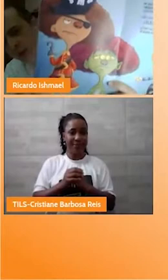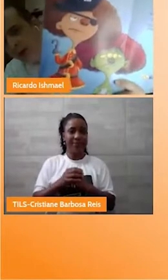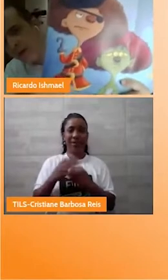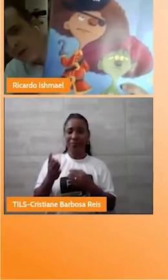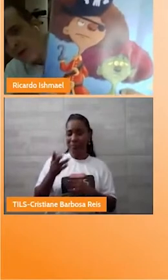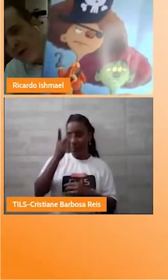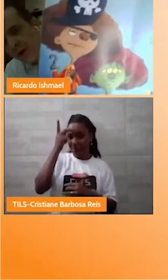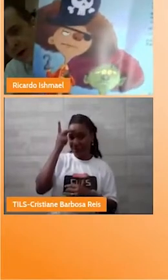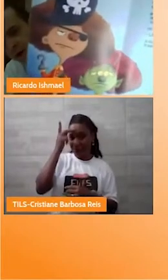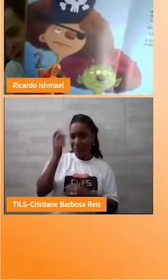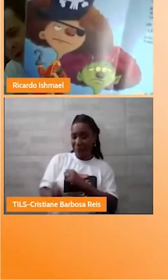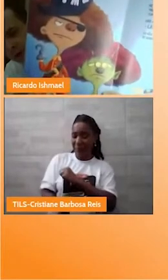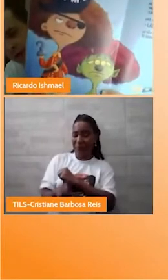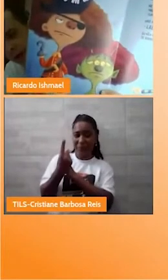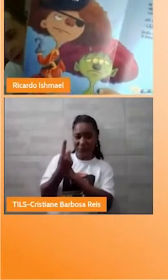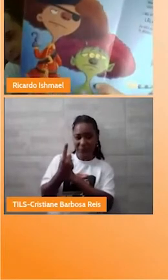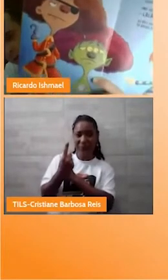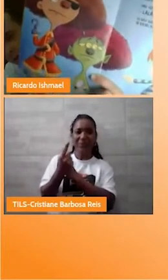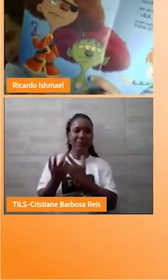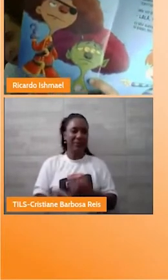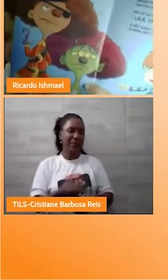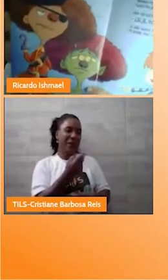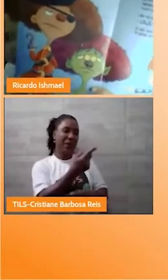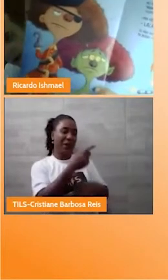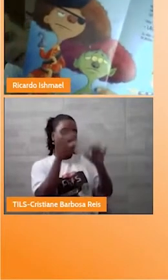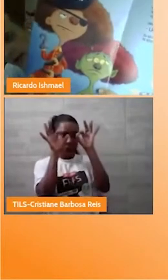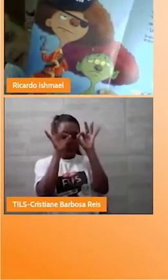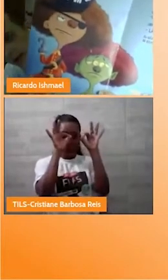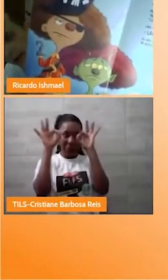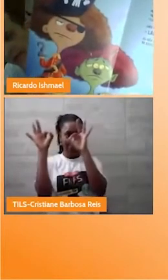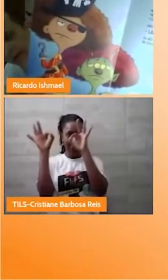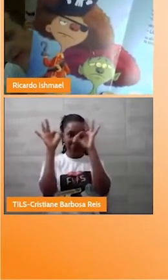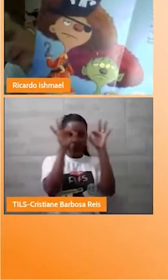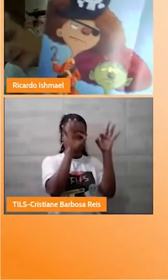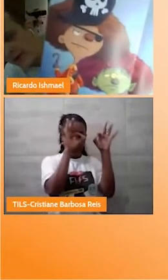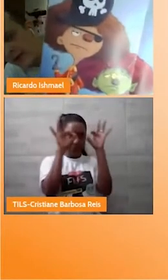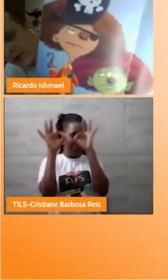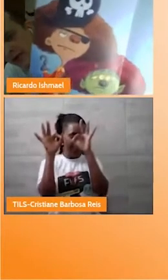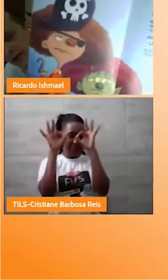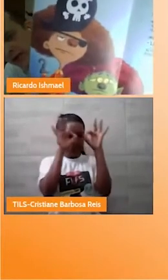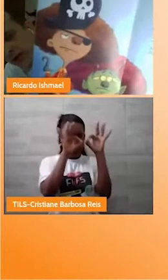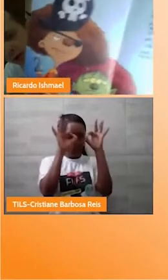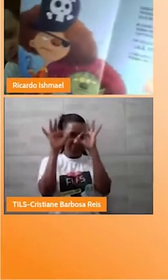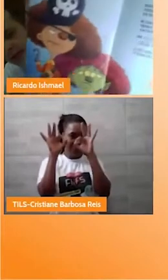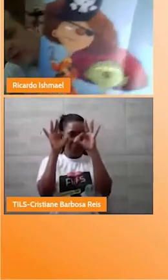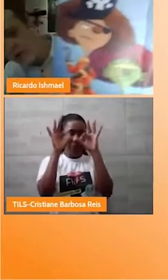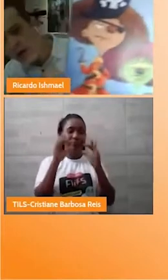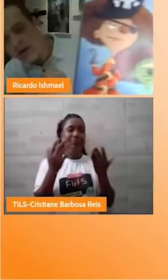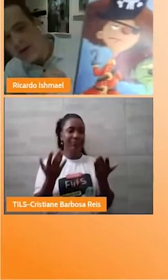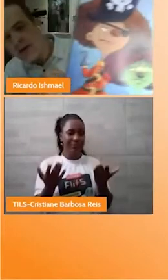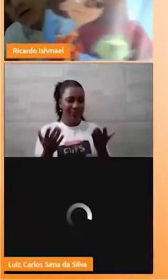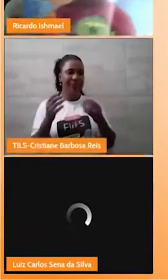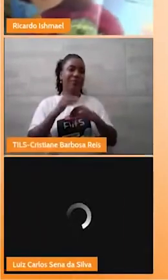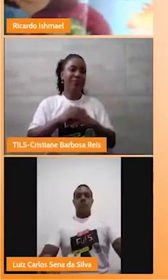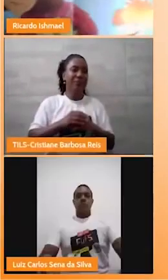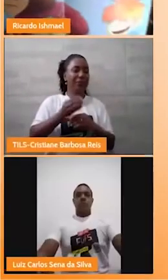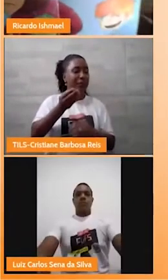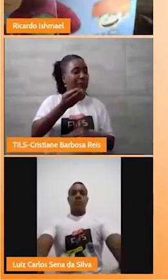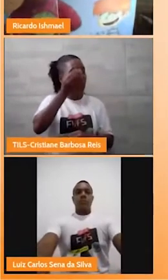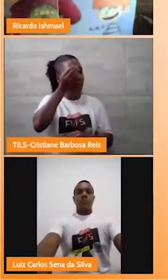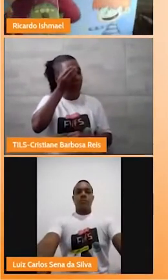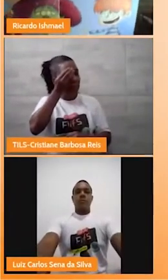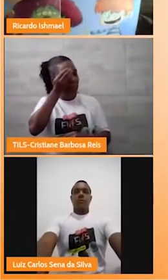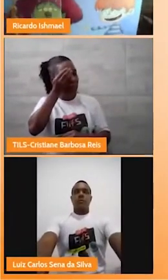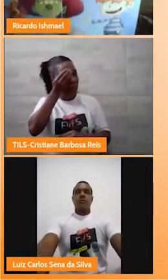Esquisita, quatro olhos. Quatro olhos. Menina estranha, capitão branco. Esse aqui é o coleguinha que pratica